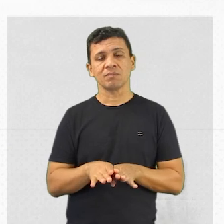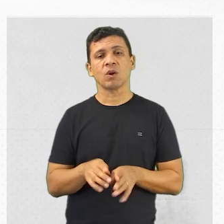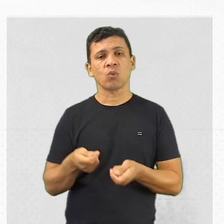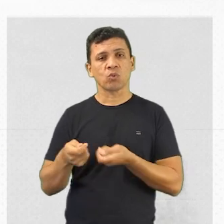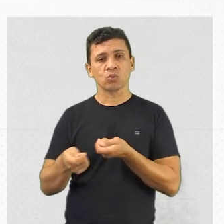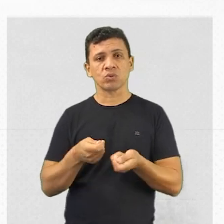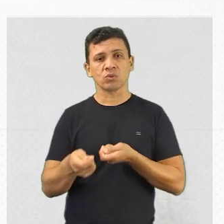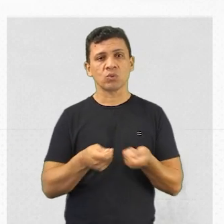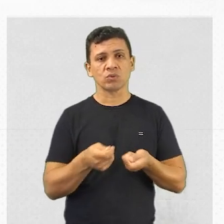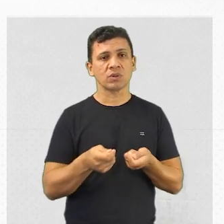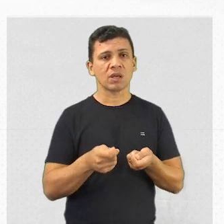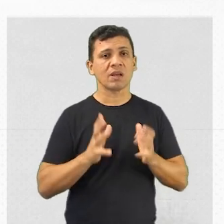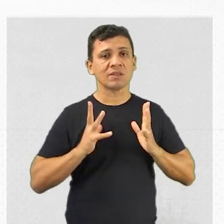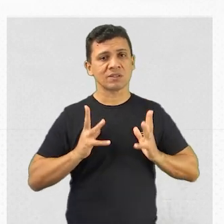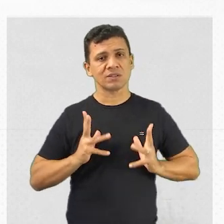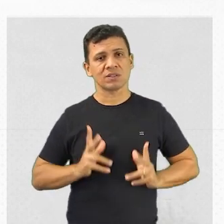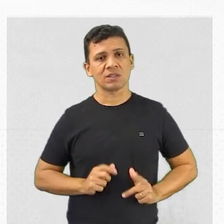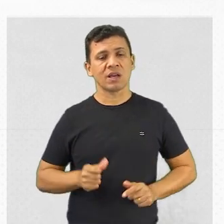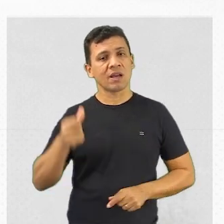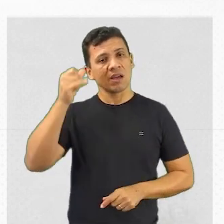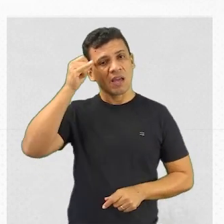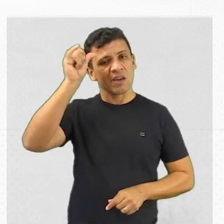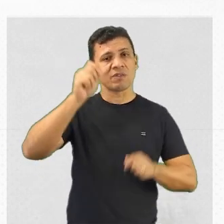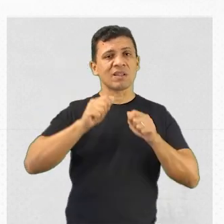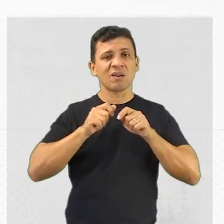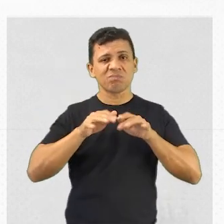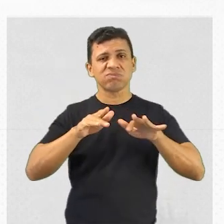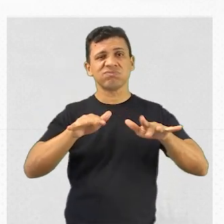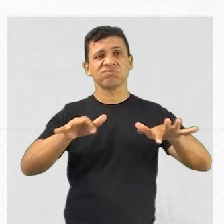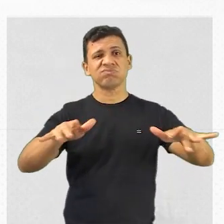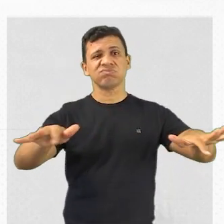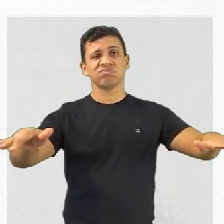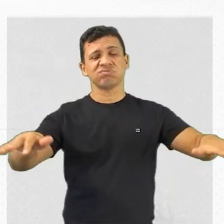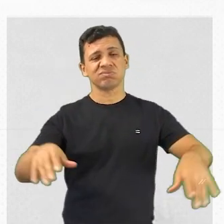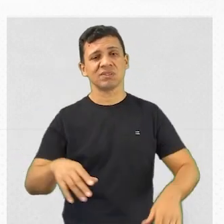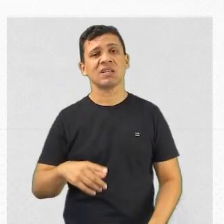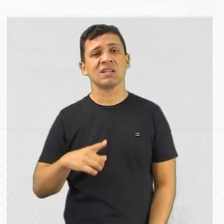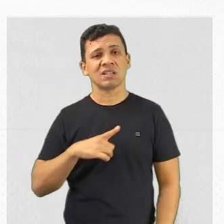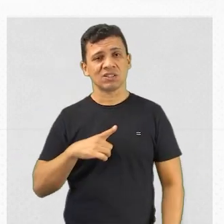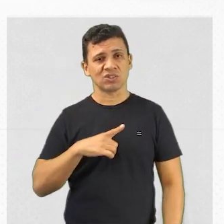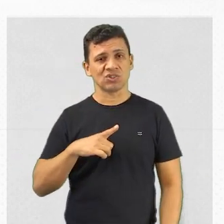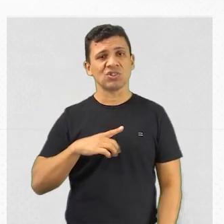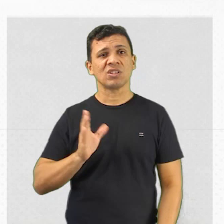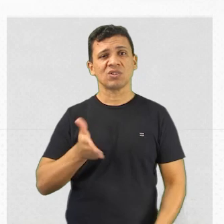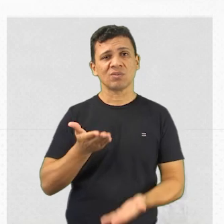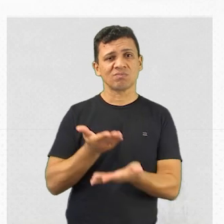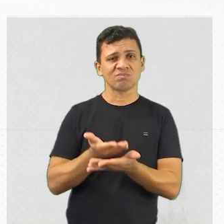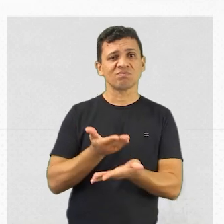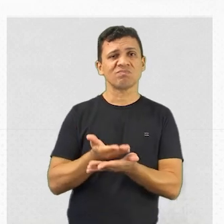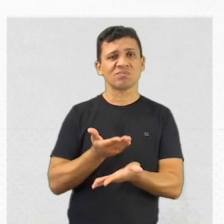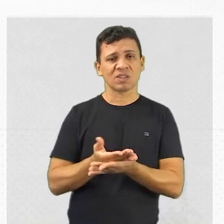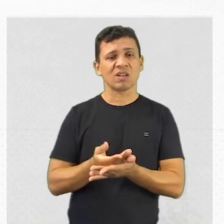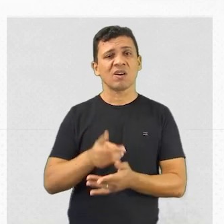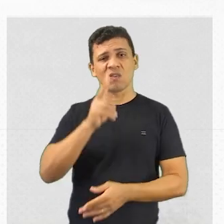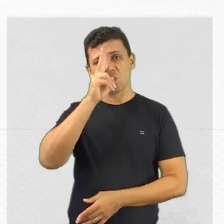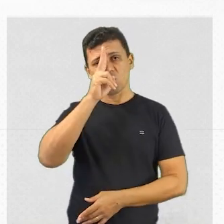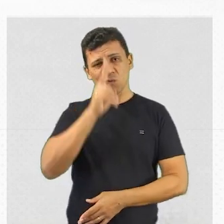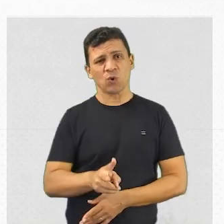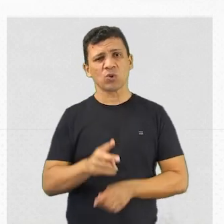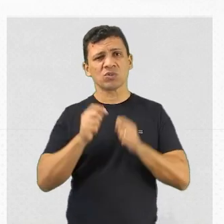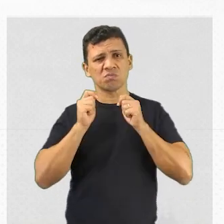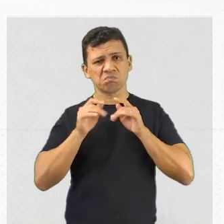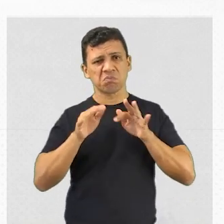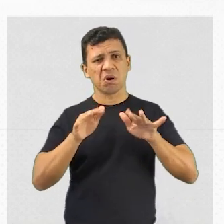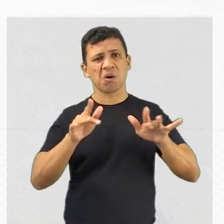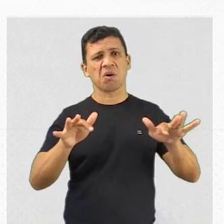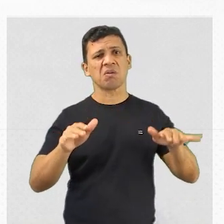para evitar a disseminação. Também já tinha sido estudado o potencial de